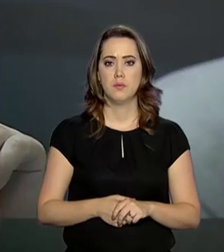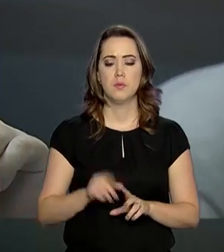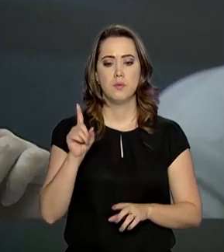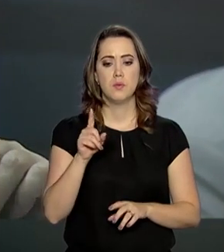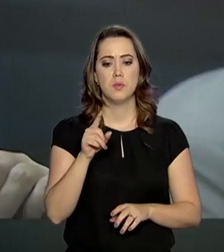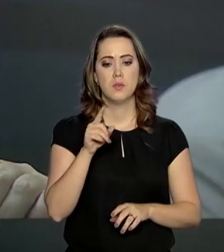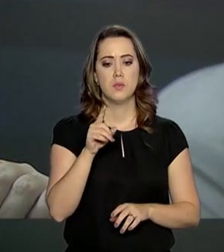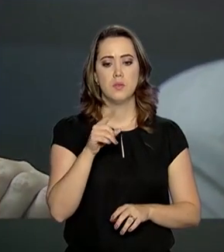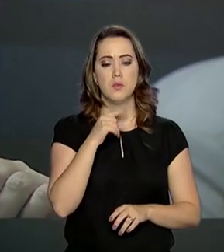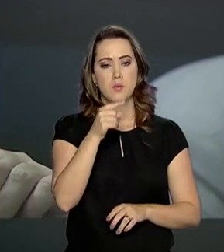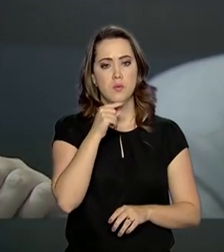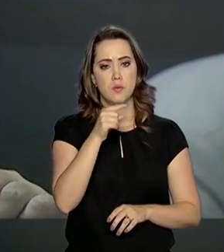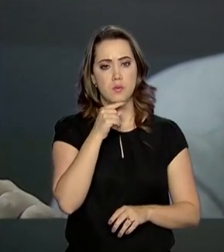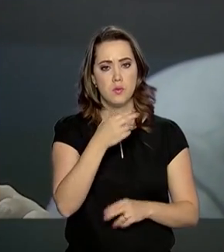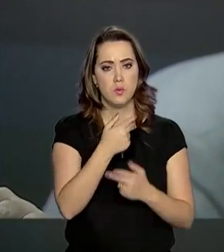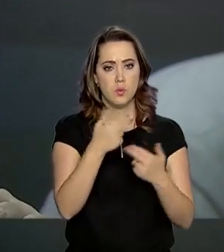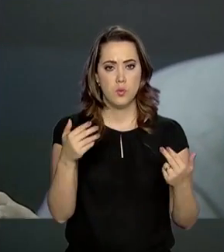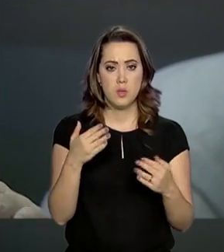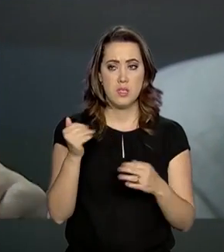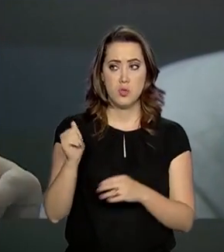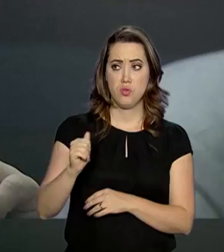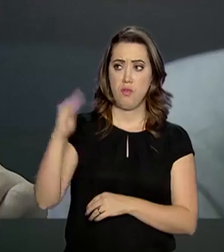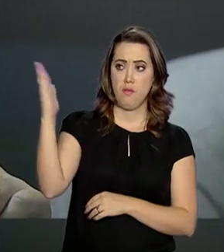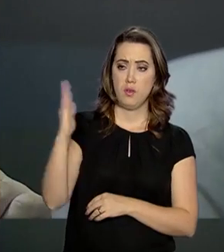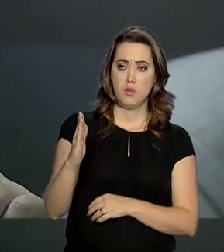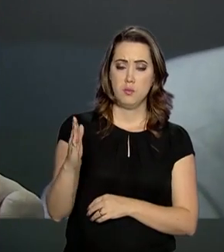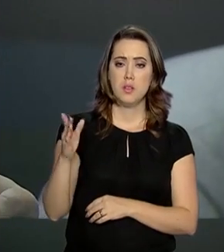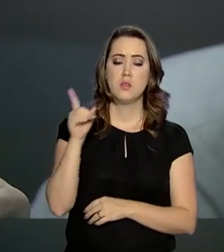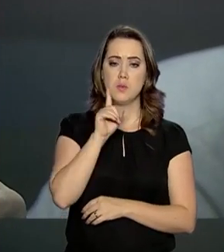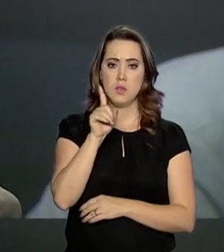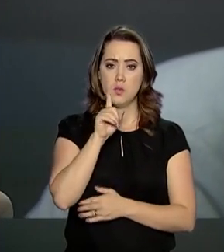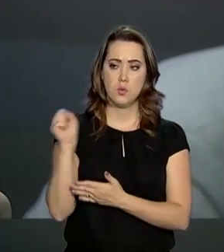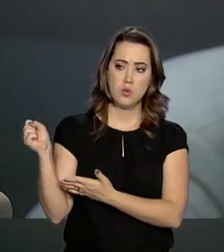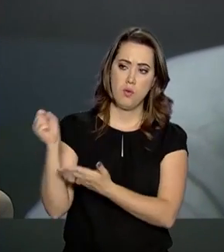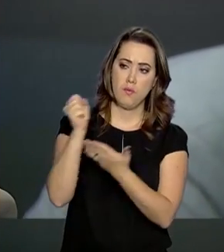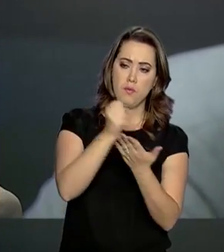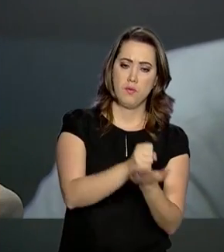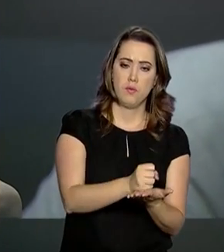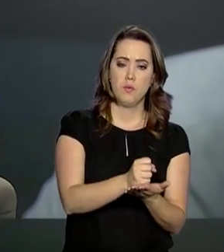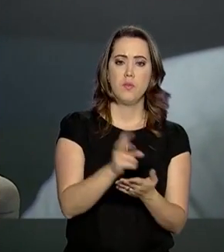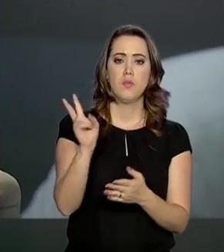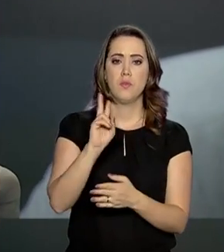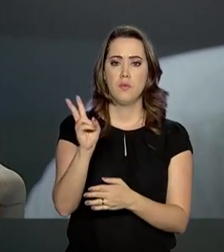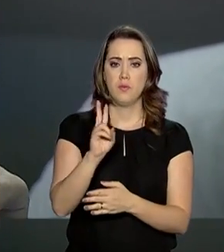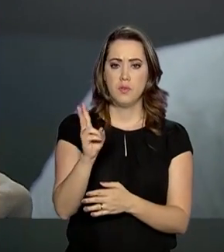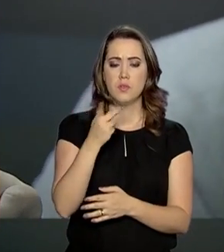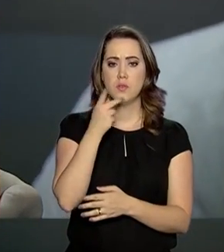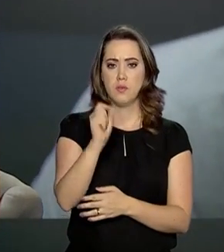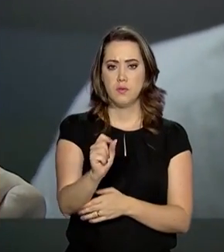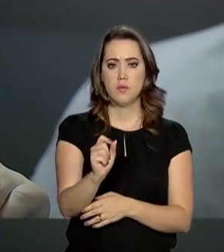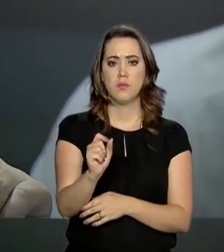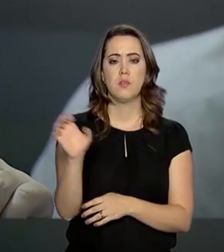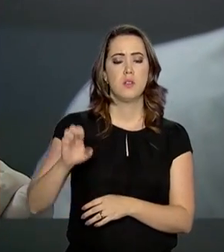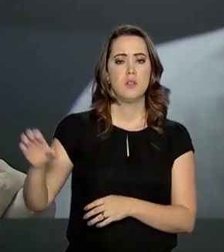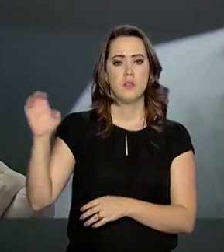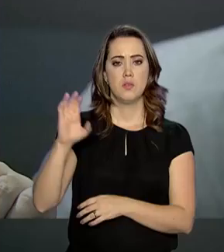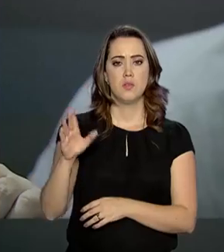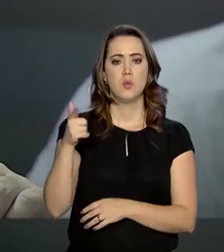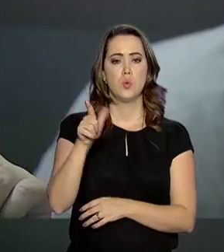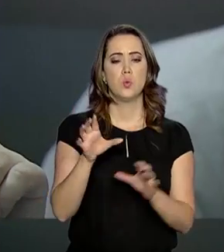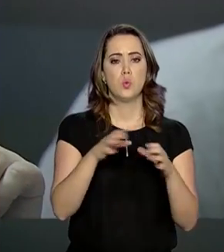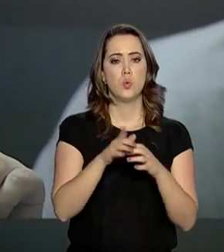questão então produtos de fora do Brasil os Estados Unidos teria prometido estão os venezuelanos estaram falando em material da União Europeia e outros